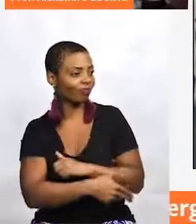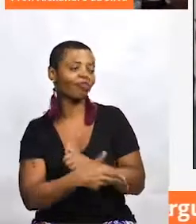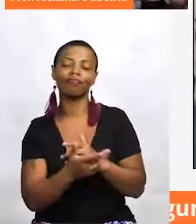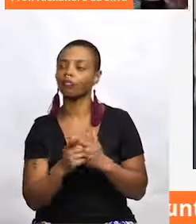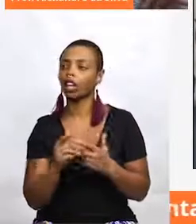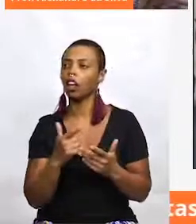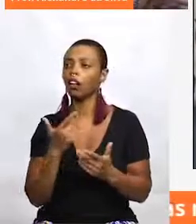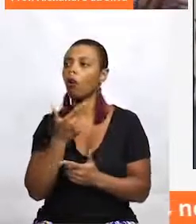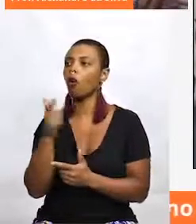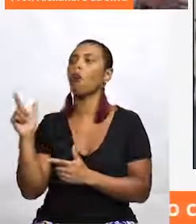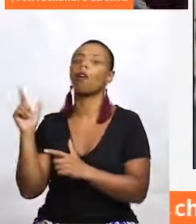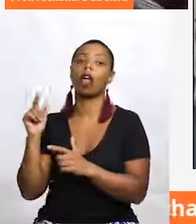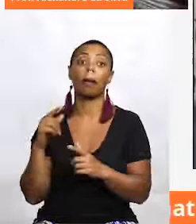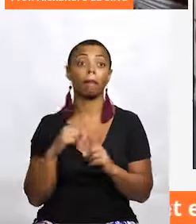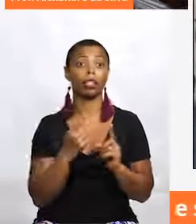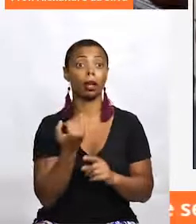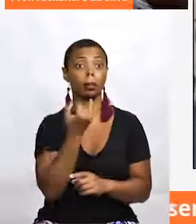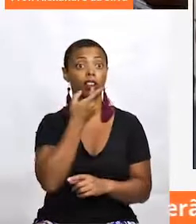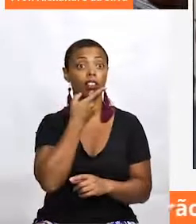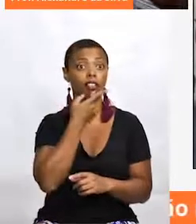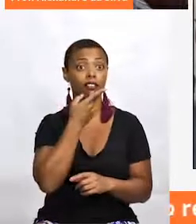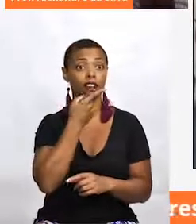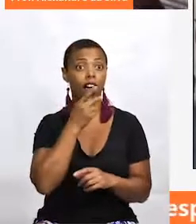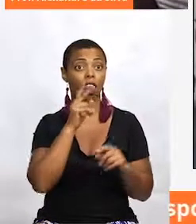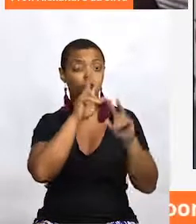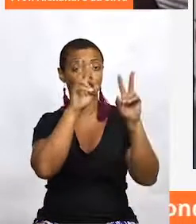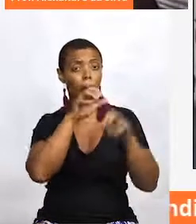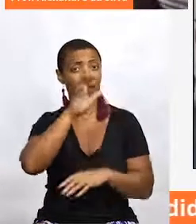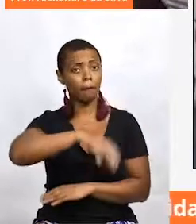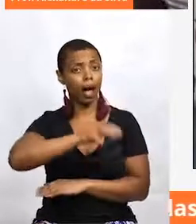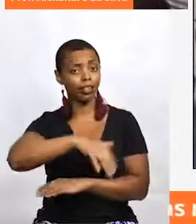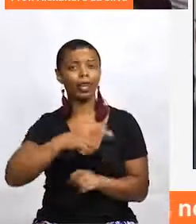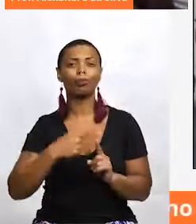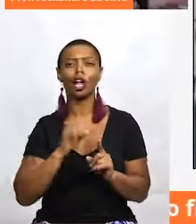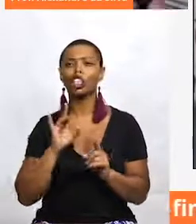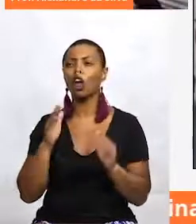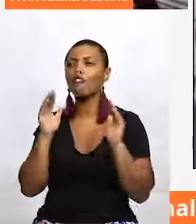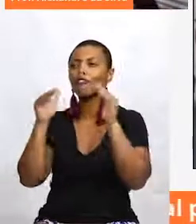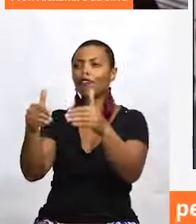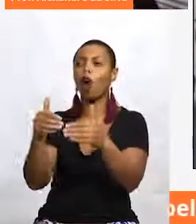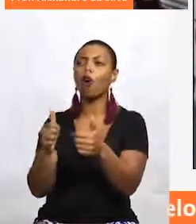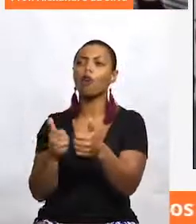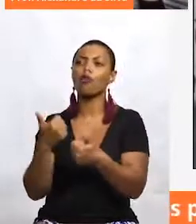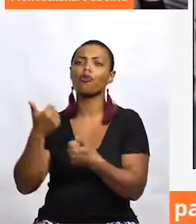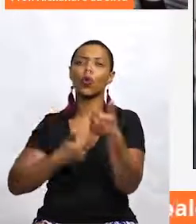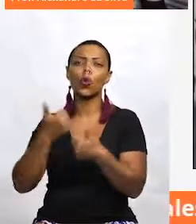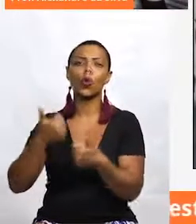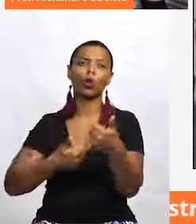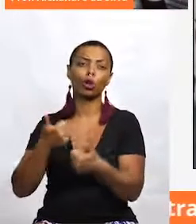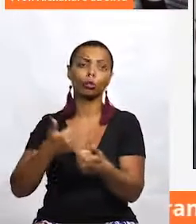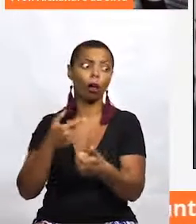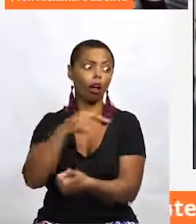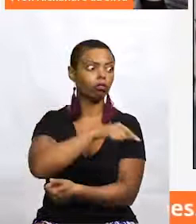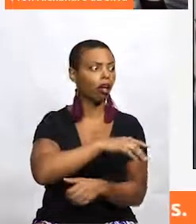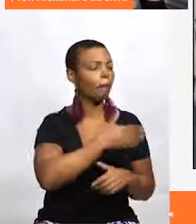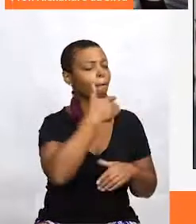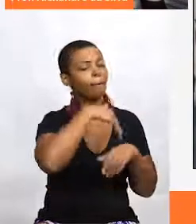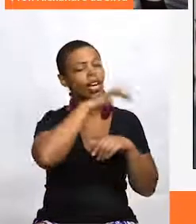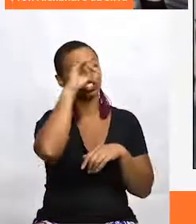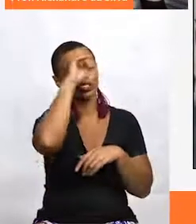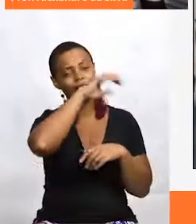basquete, né, que são esportes não futebol, né, então é muito mais difícil para escolher a